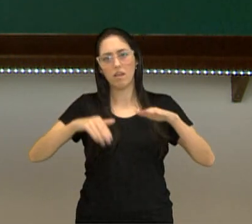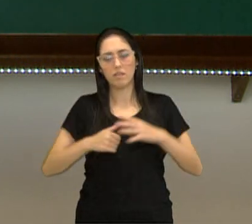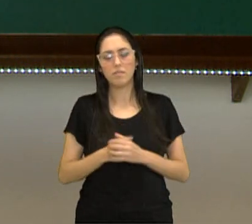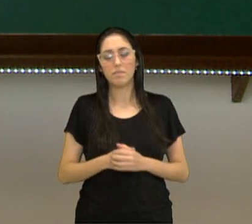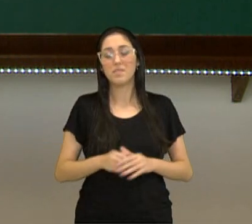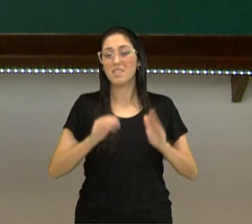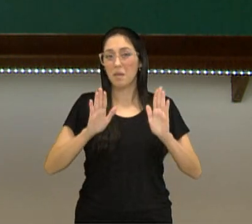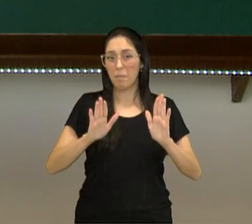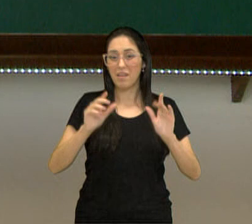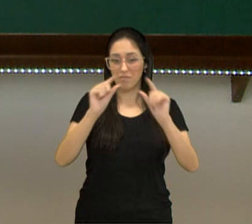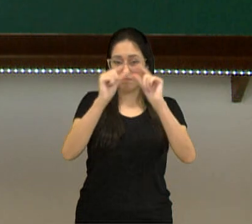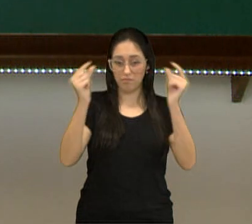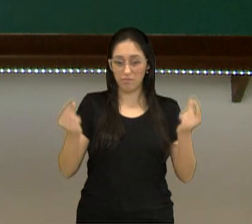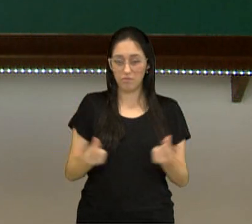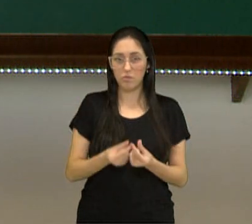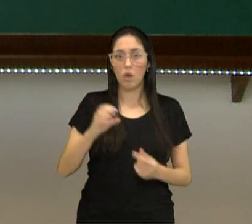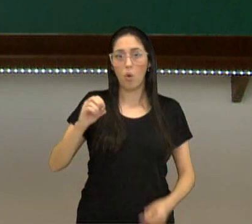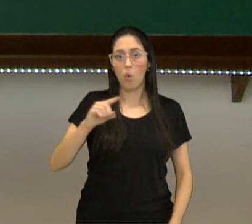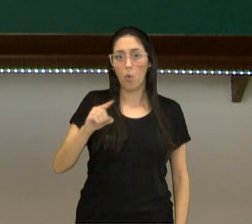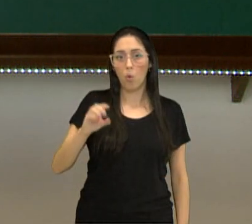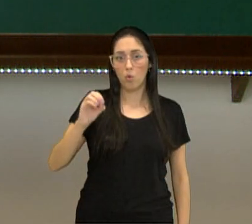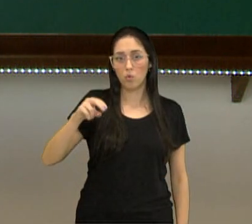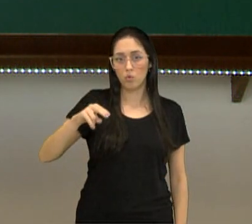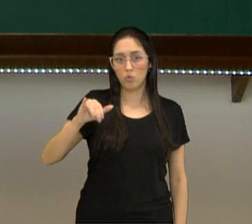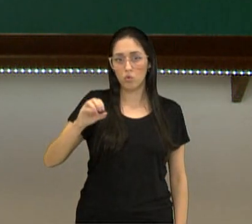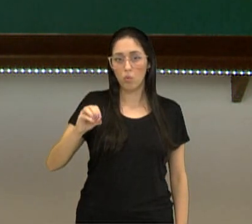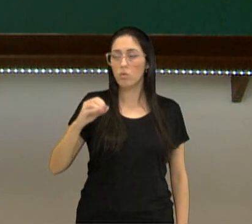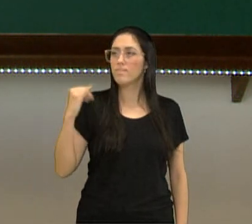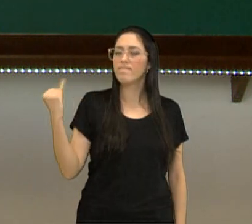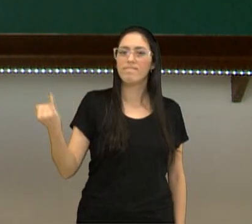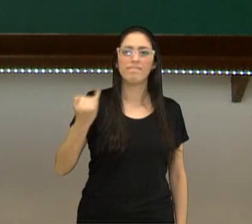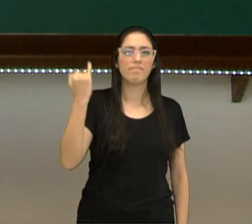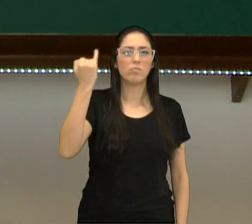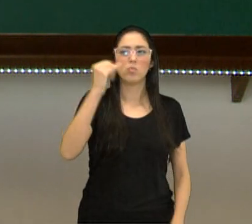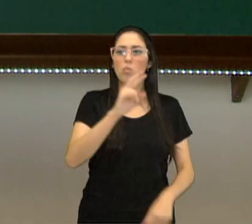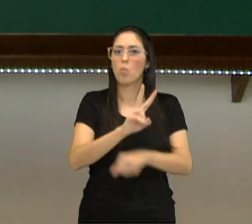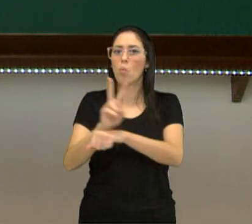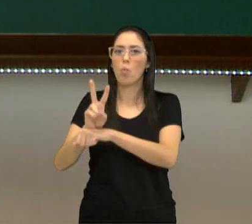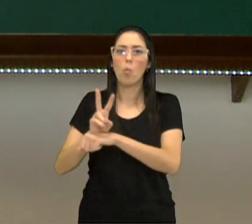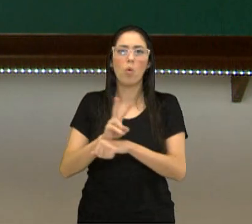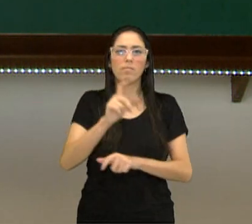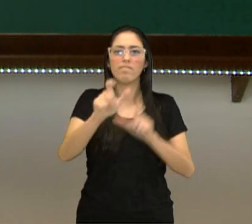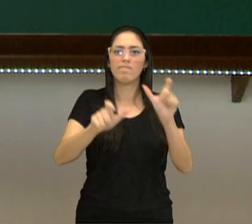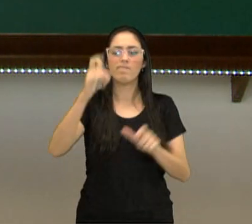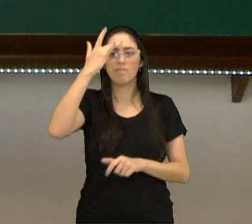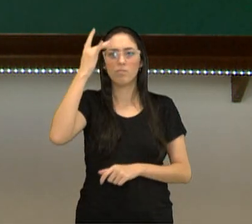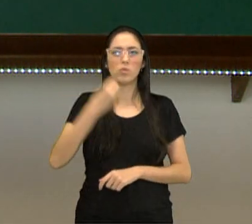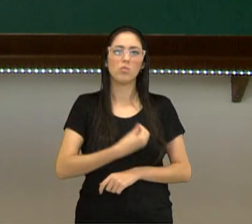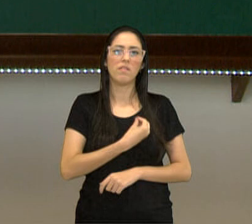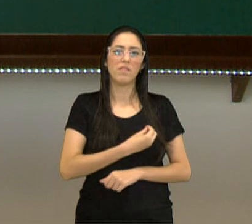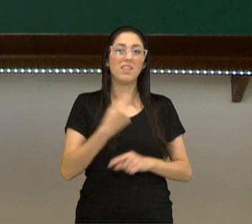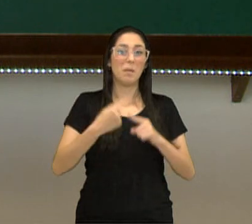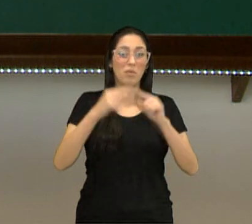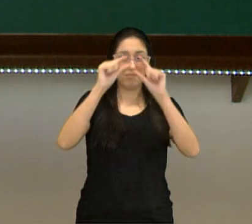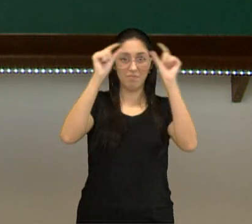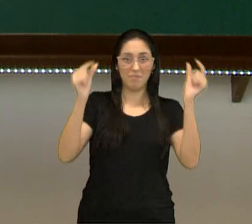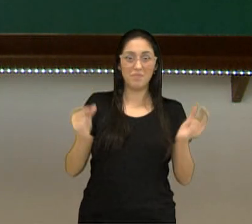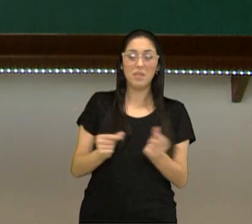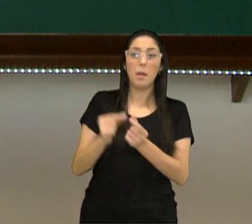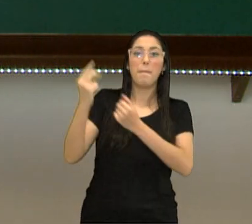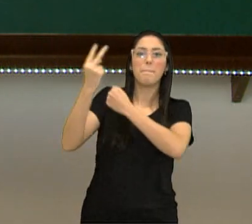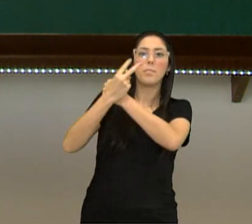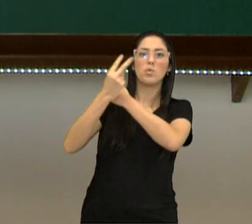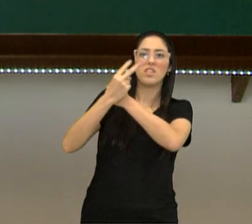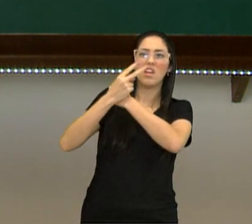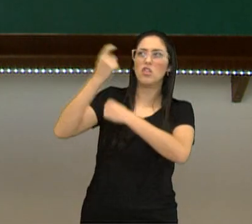gás ozônio, ele é fundamental para garantir o quê? A vida no nosso planeta, pois filtra parte da radiação que